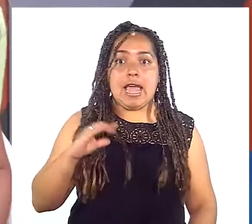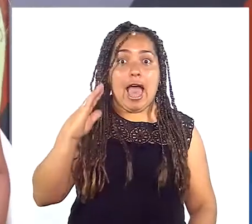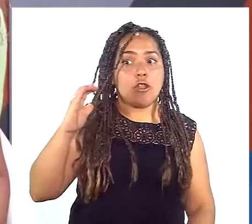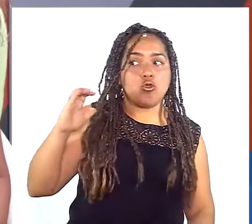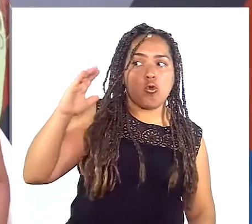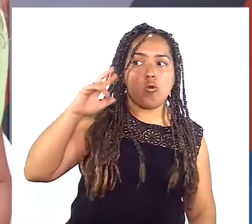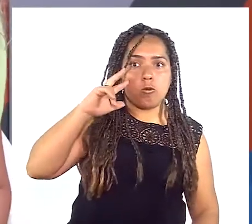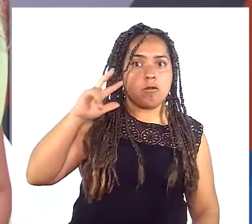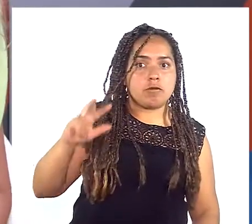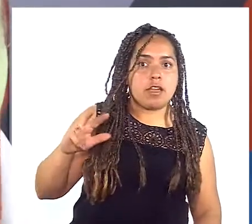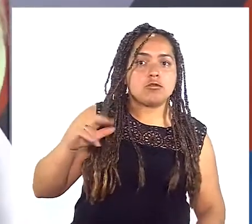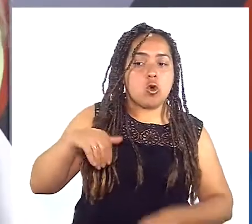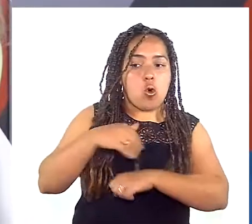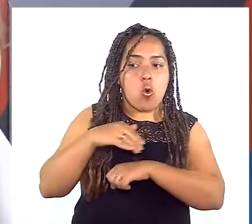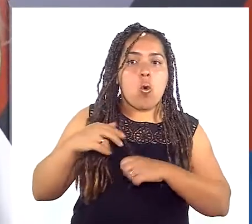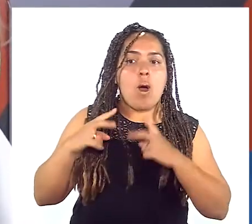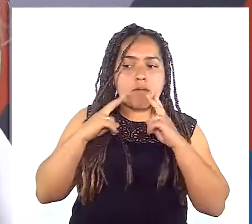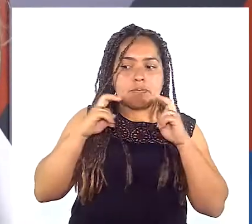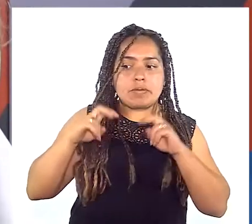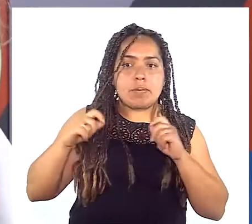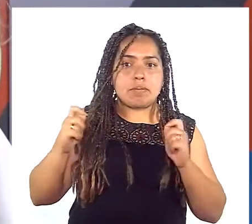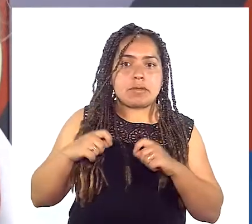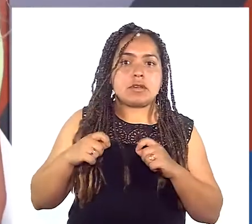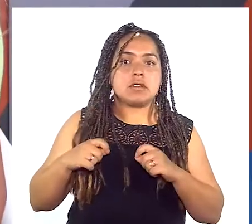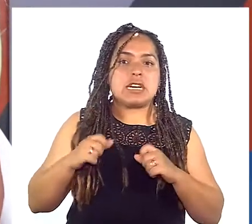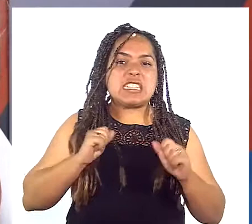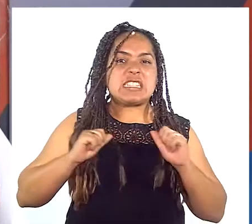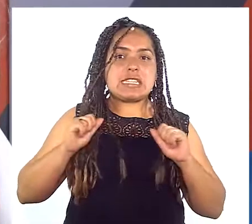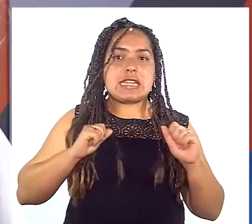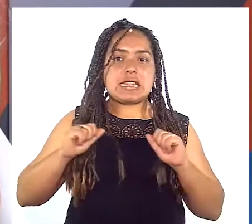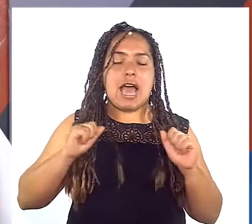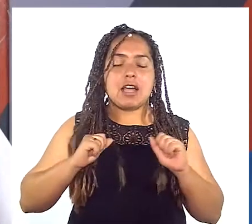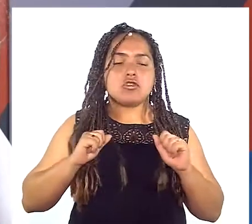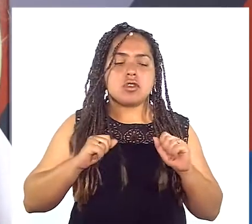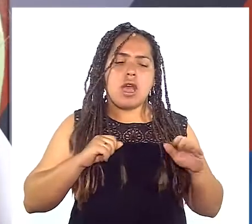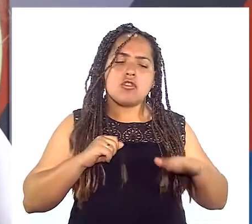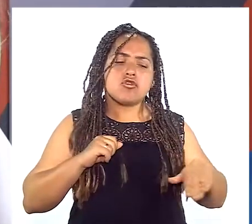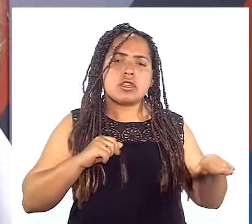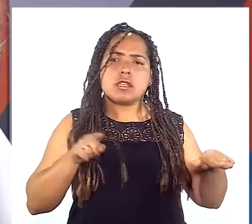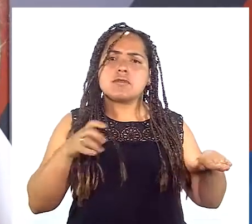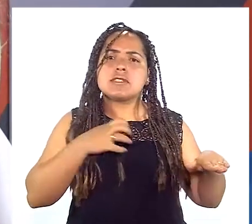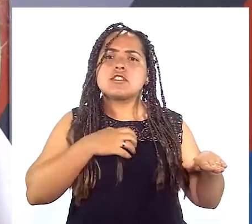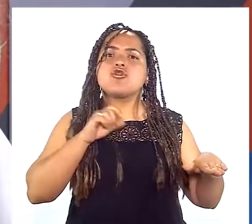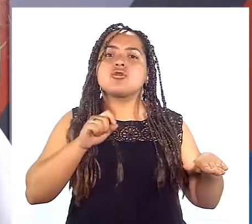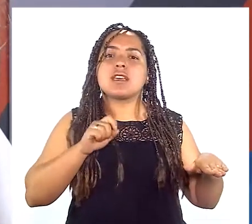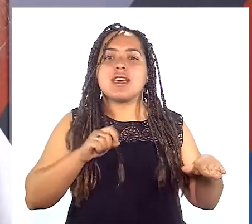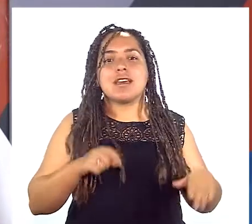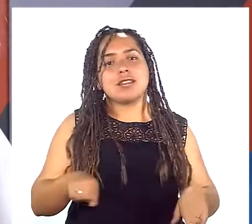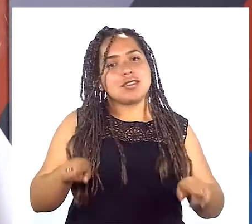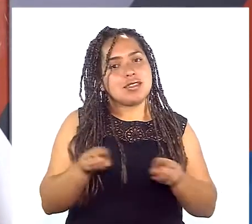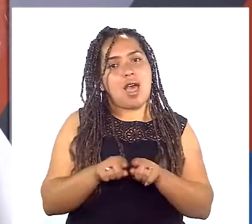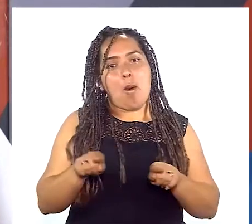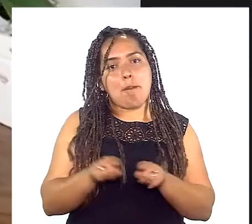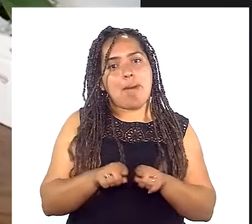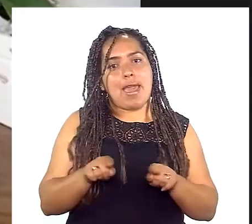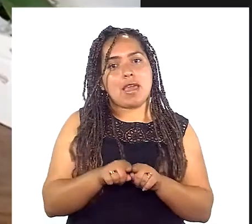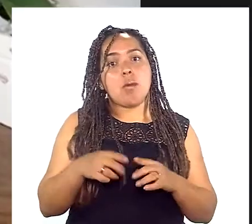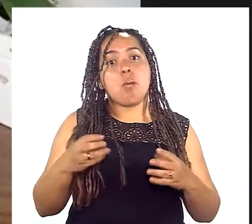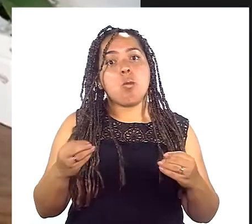pouco, às vezes, exacerbado. A gente percebe isso nas ruas. E as crianças, doutora, o que a senhora tem sentido no seu consultório?